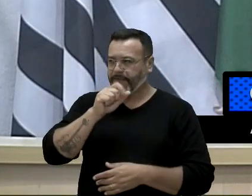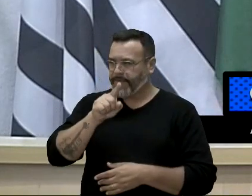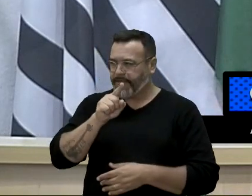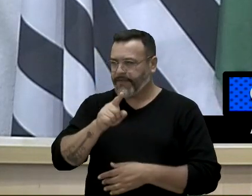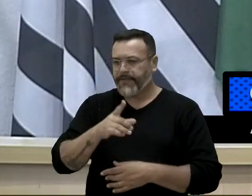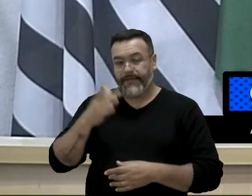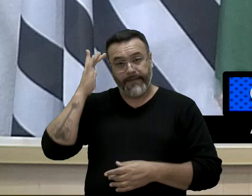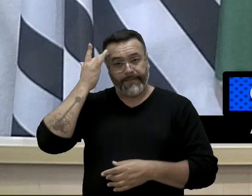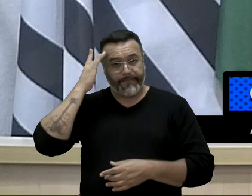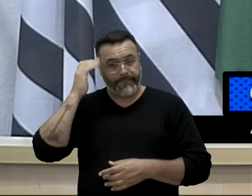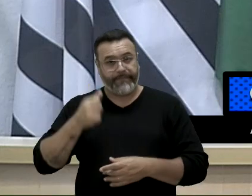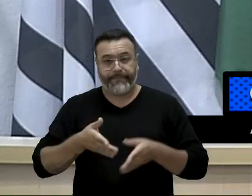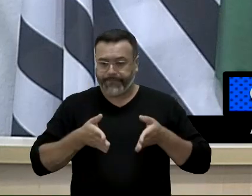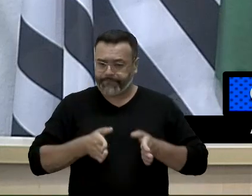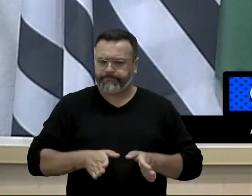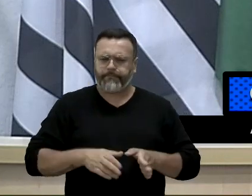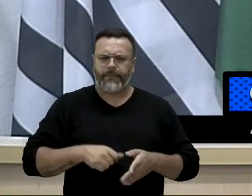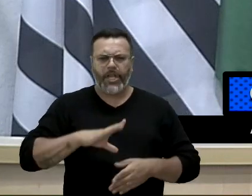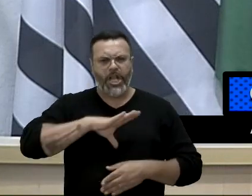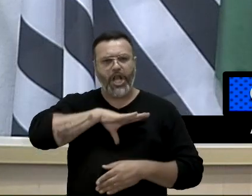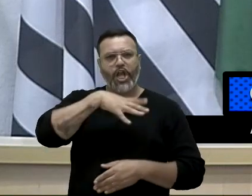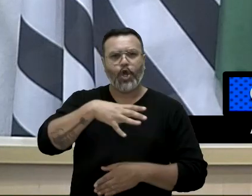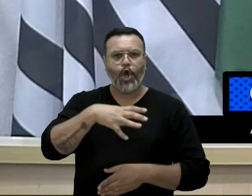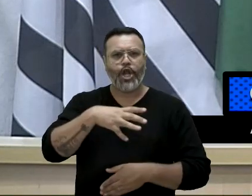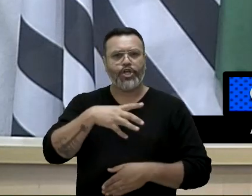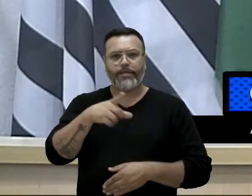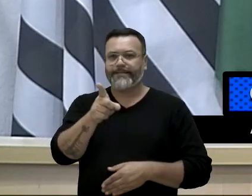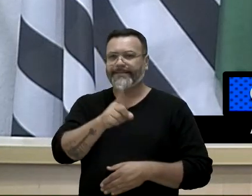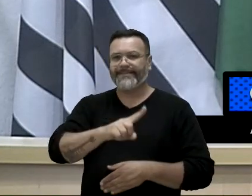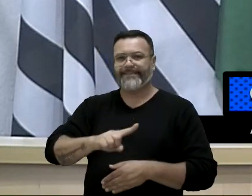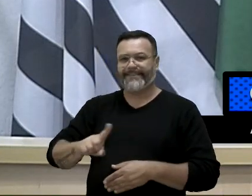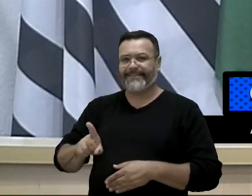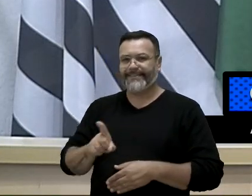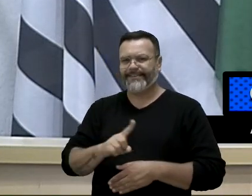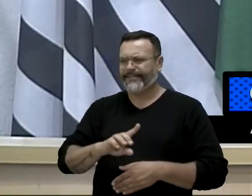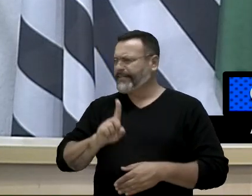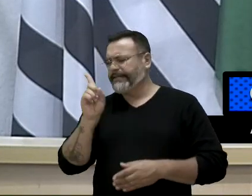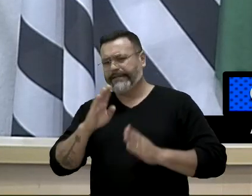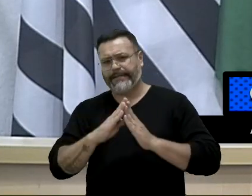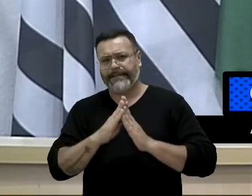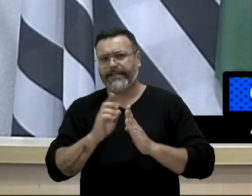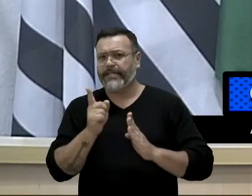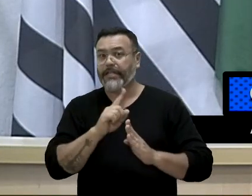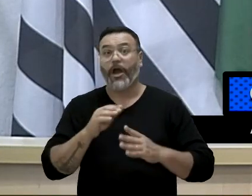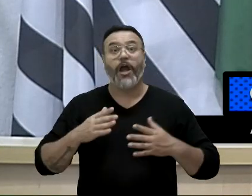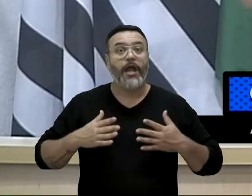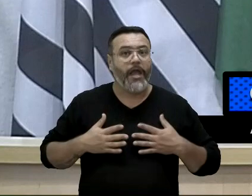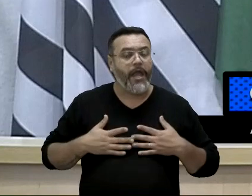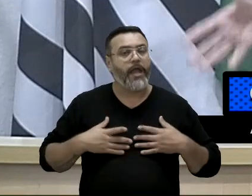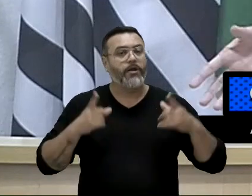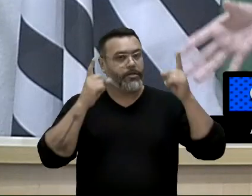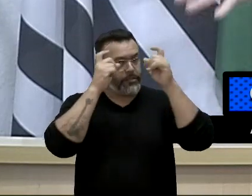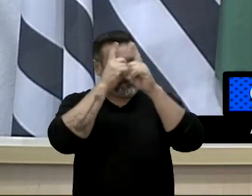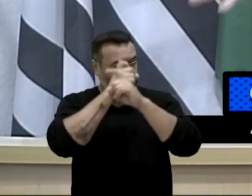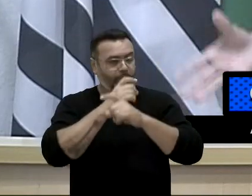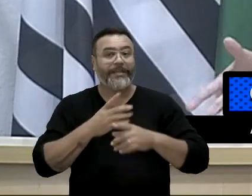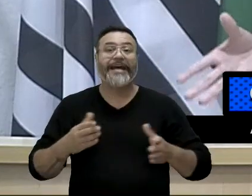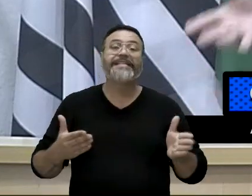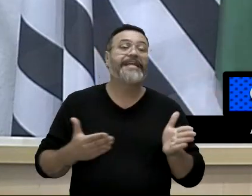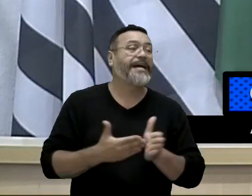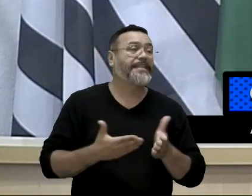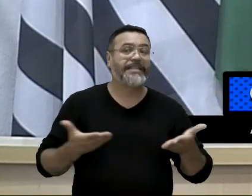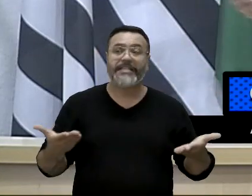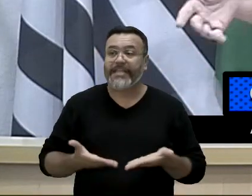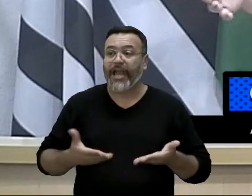quem tem um parto normal é corajosa, quem tem um parto em casa é corajosa. Eu tenho dificuldade até hoje para tirar sangue e eu